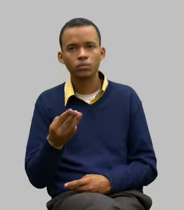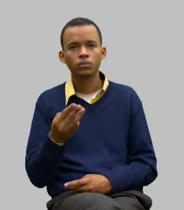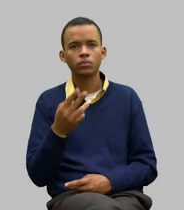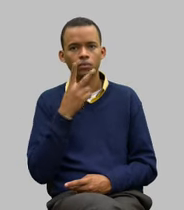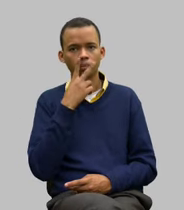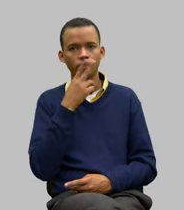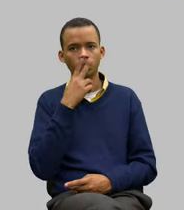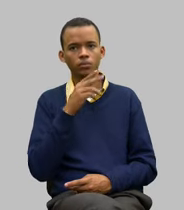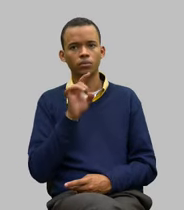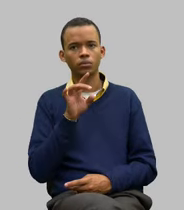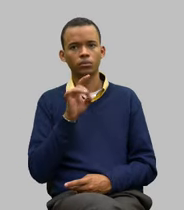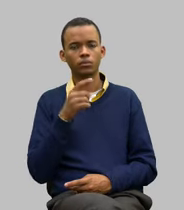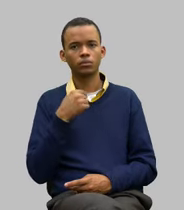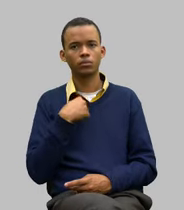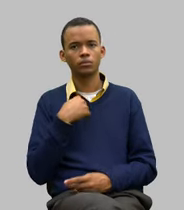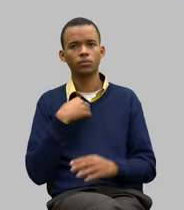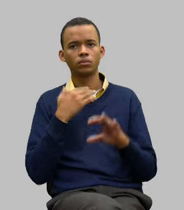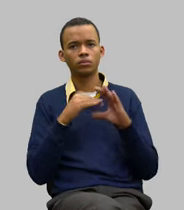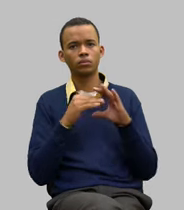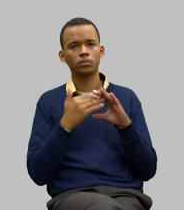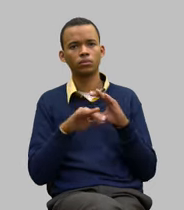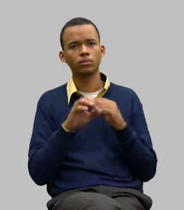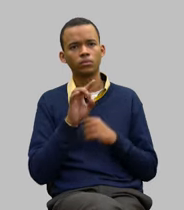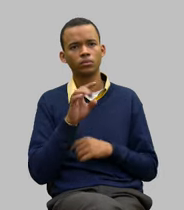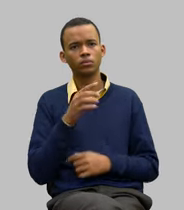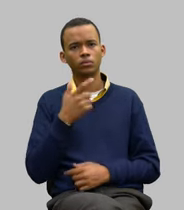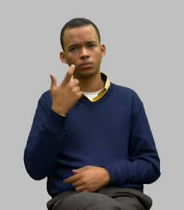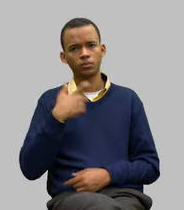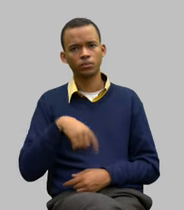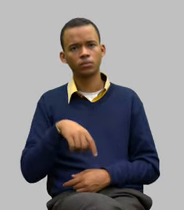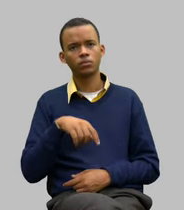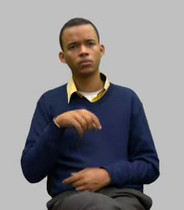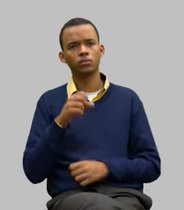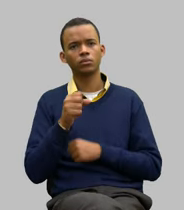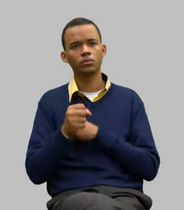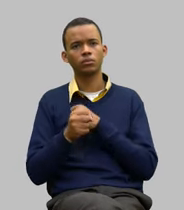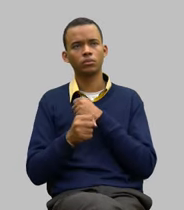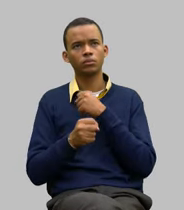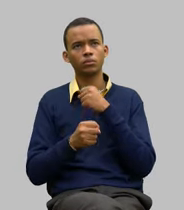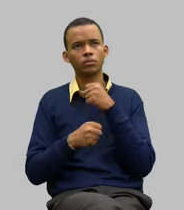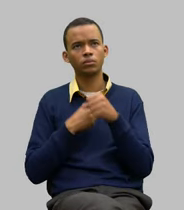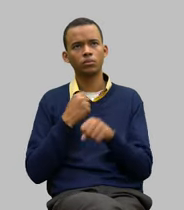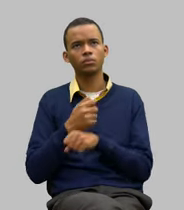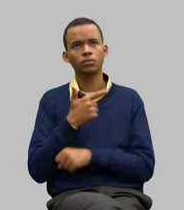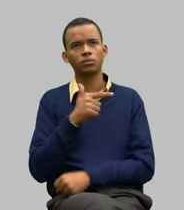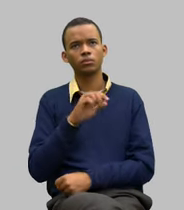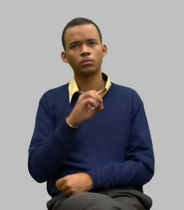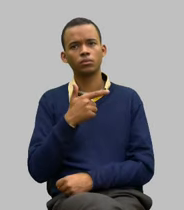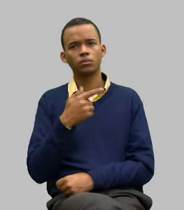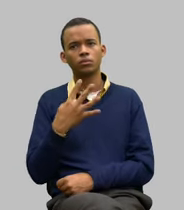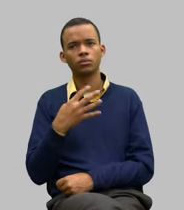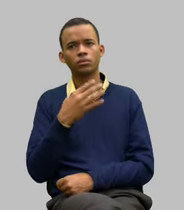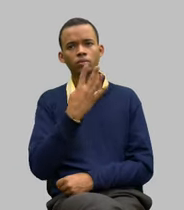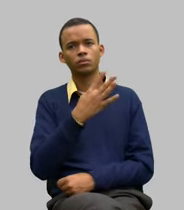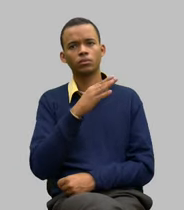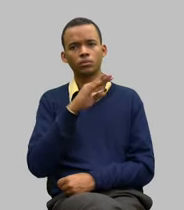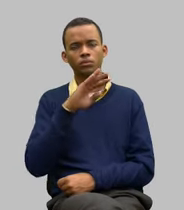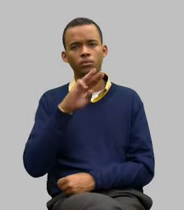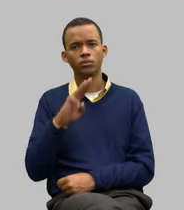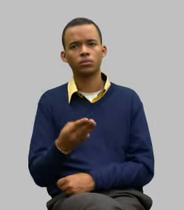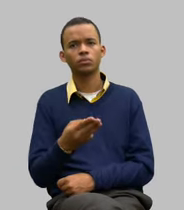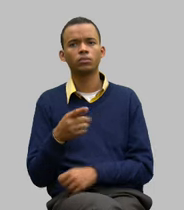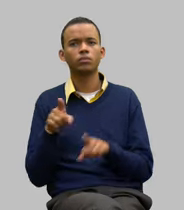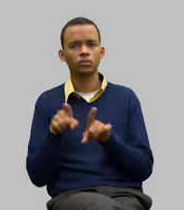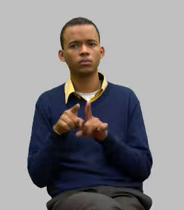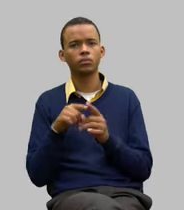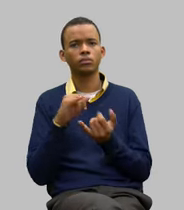quase só eu que mandei essas emendas para lá 2024 4 milhões 4.700 é e 1/4 do desse valor também foi eu que